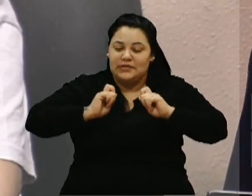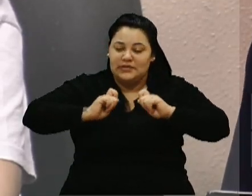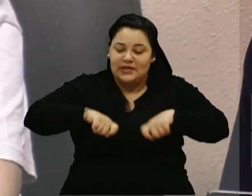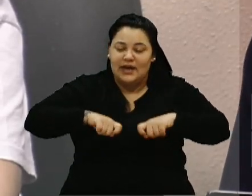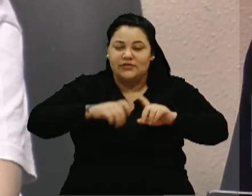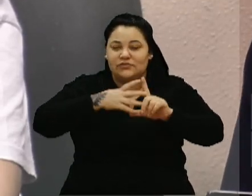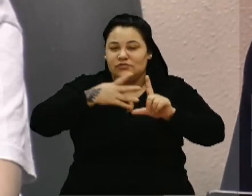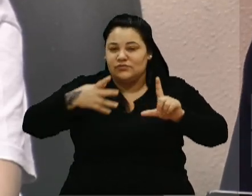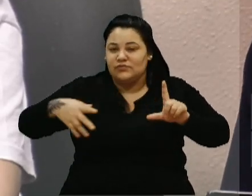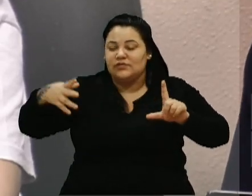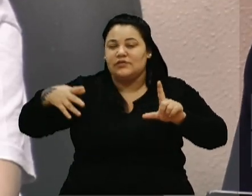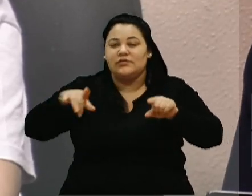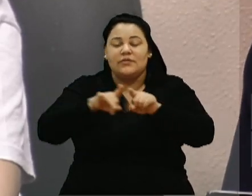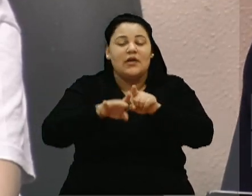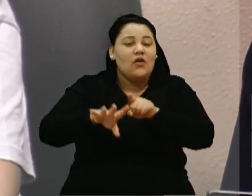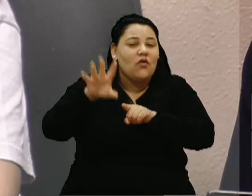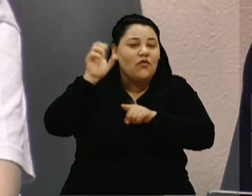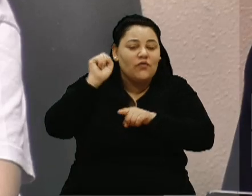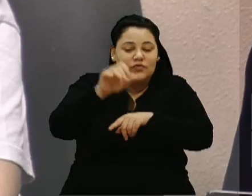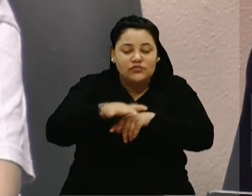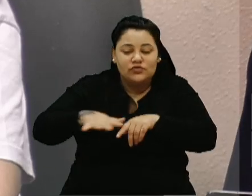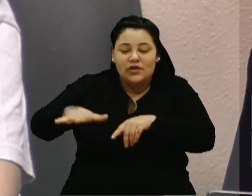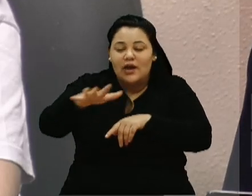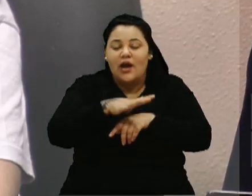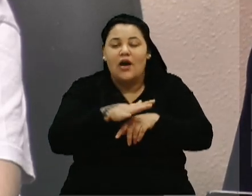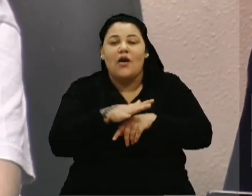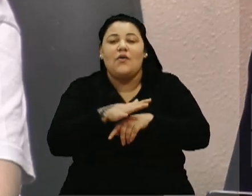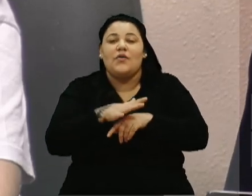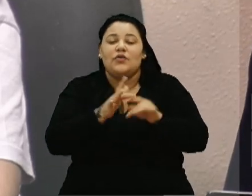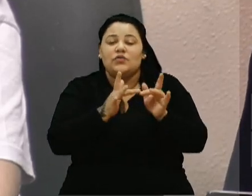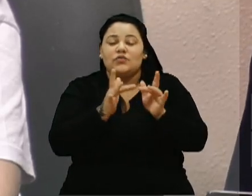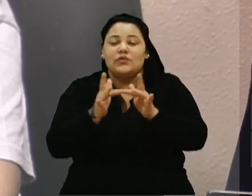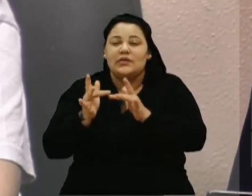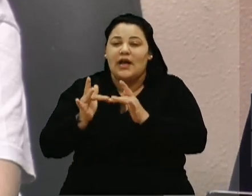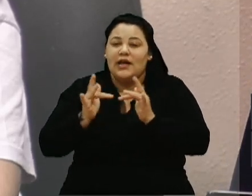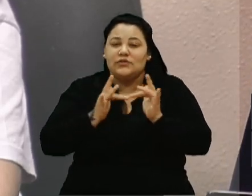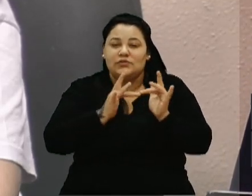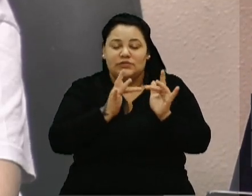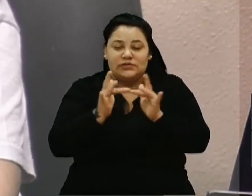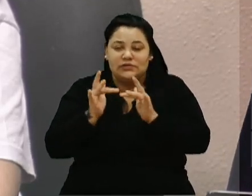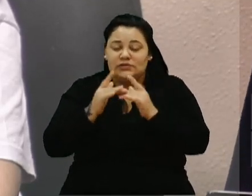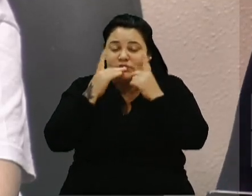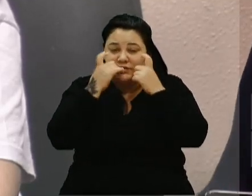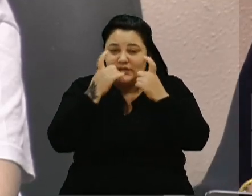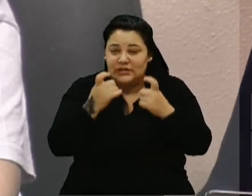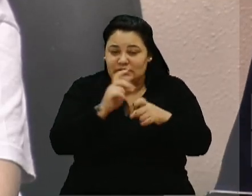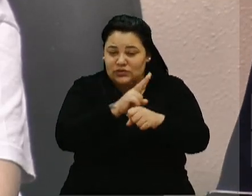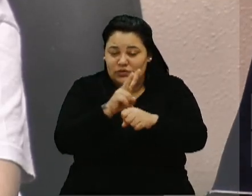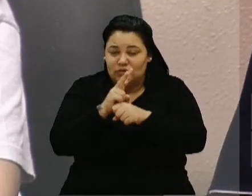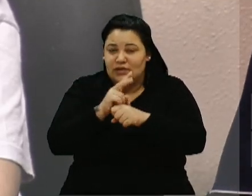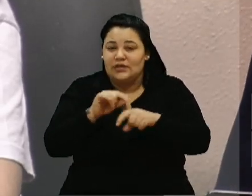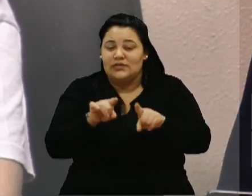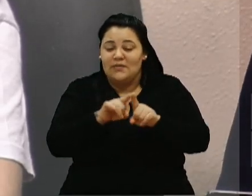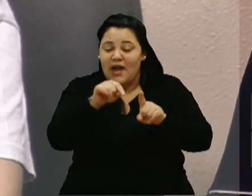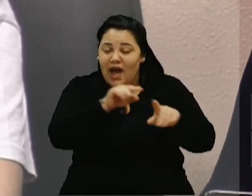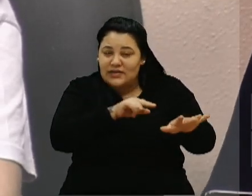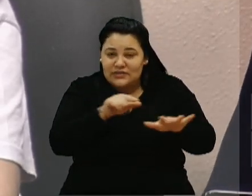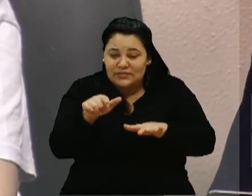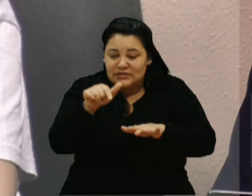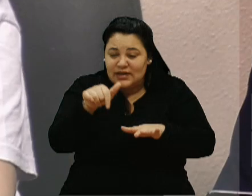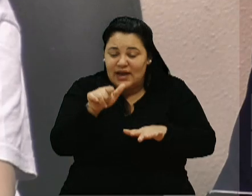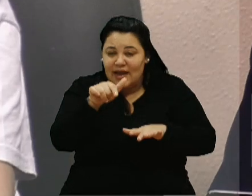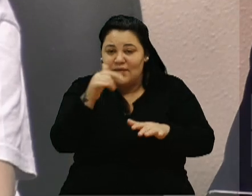LGBTQIAPN+fobia, a escuta, o território e os afetos como dimensões fundamentais do cuidado. A semana também é